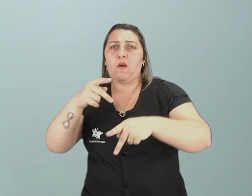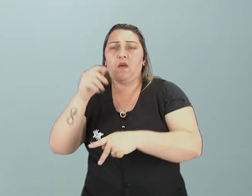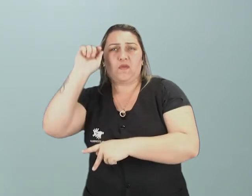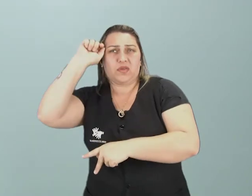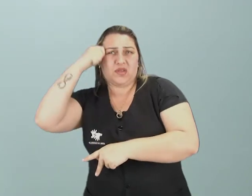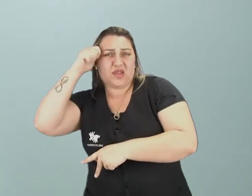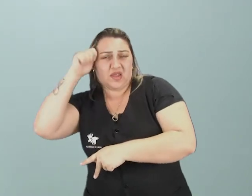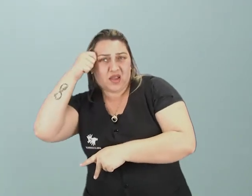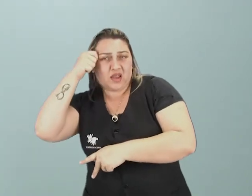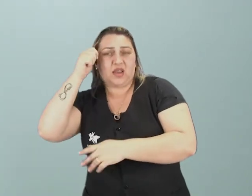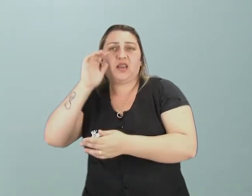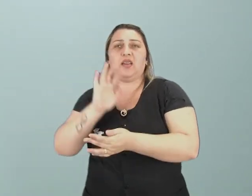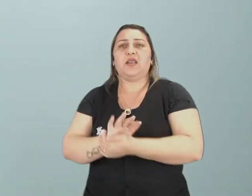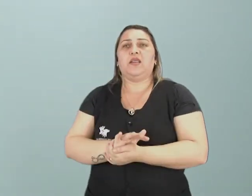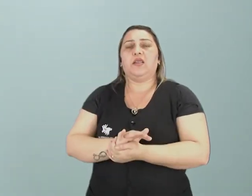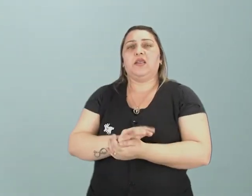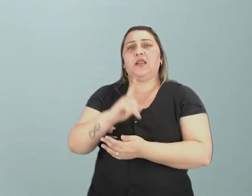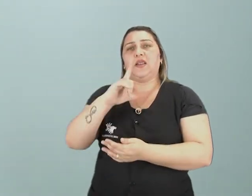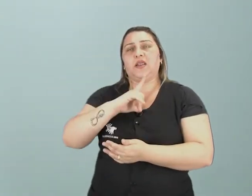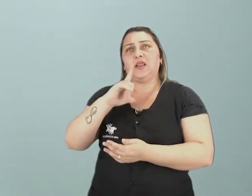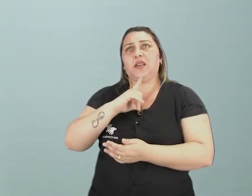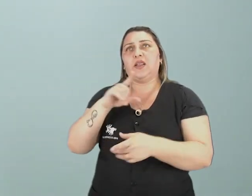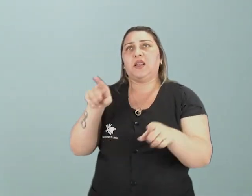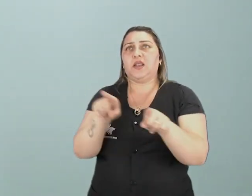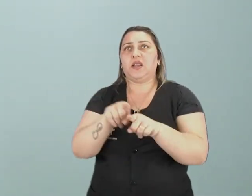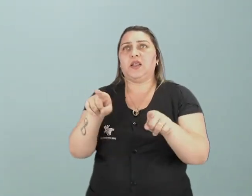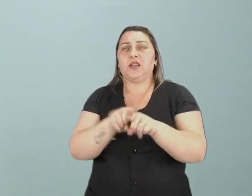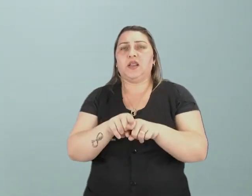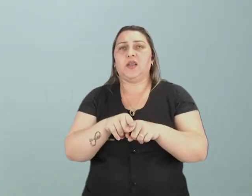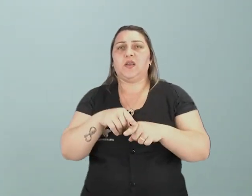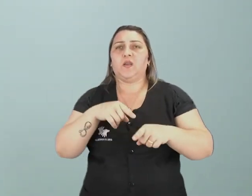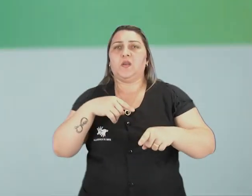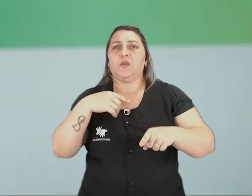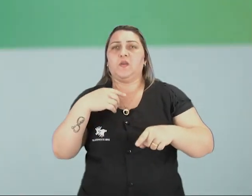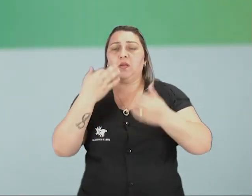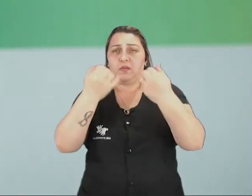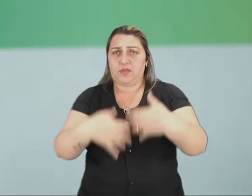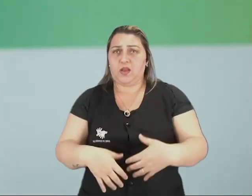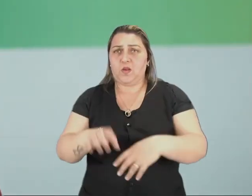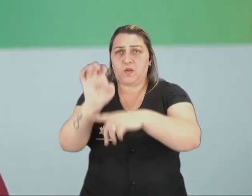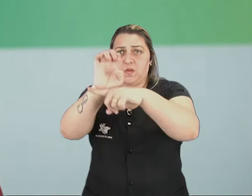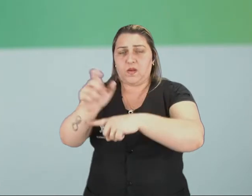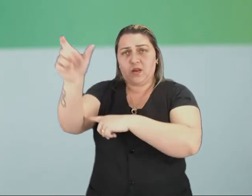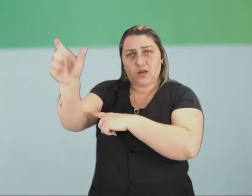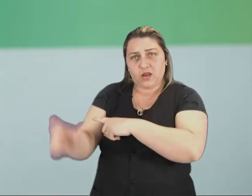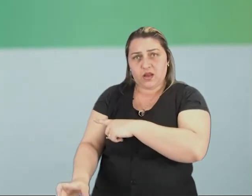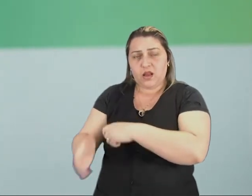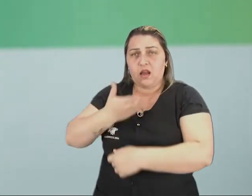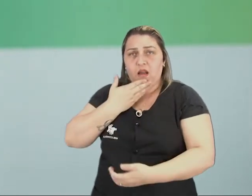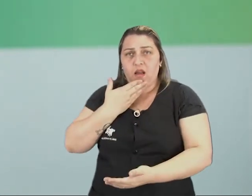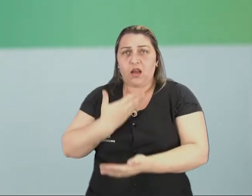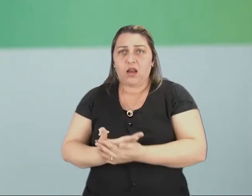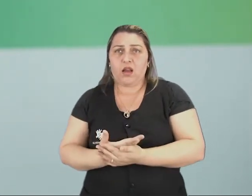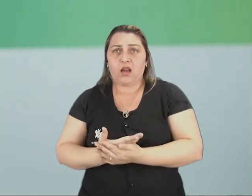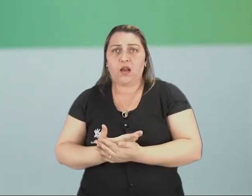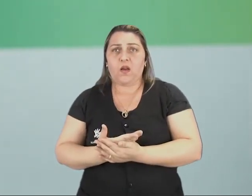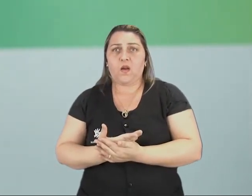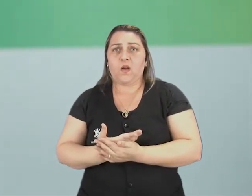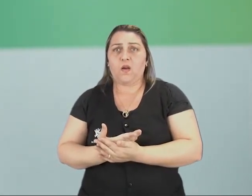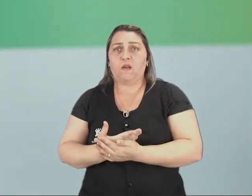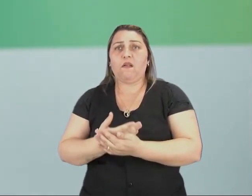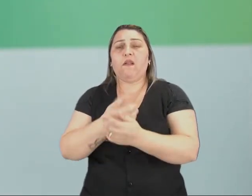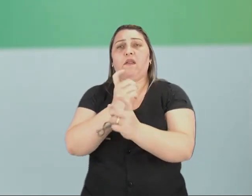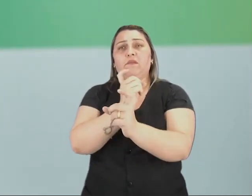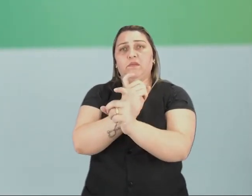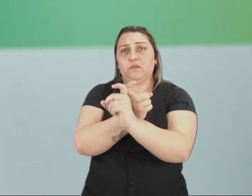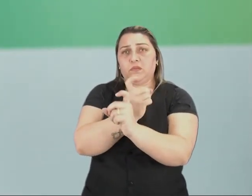negros especificamente. Existe até um debate muito ferrenho, porque os europeus ficaram estarrecidos com o nazismo, mas não